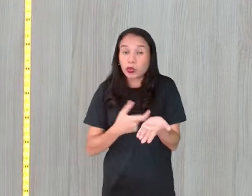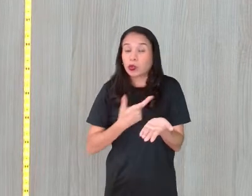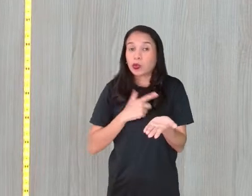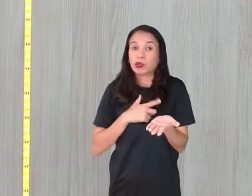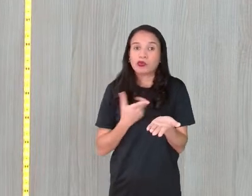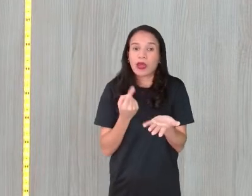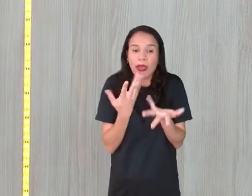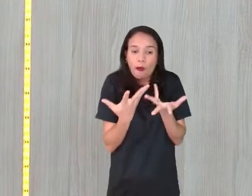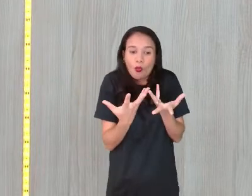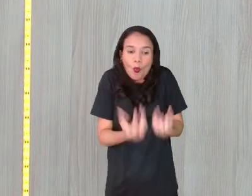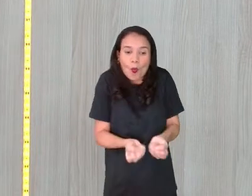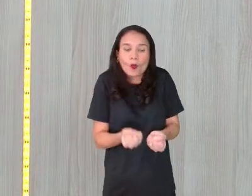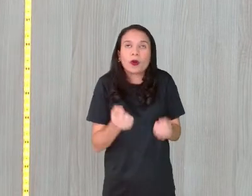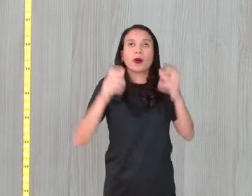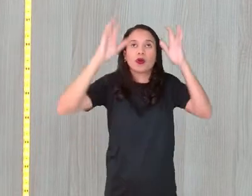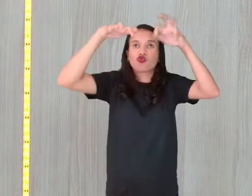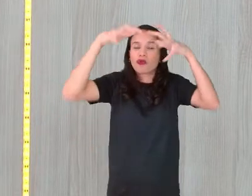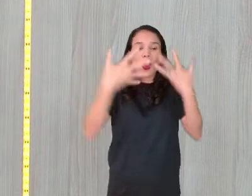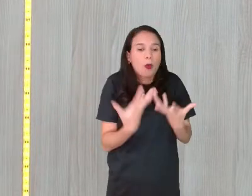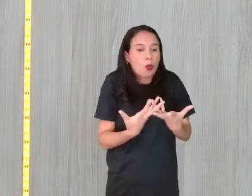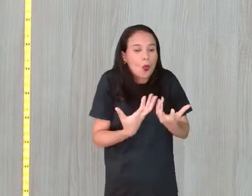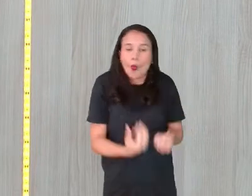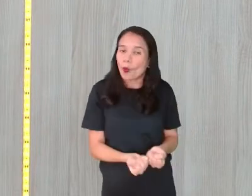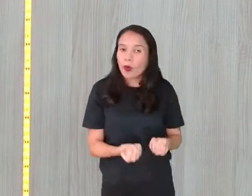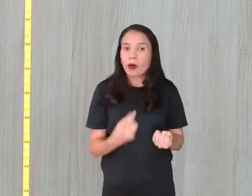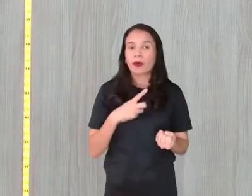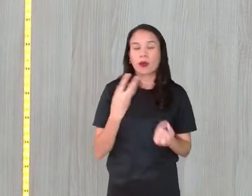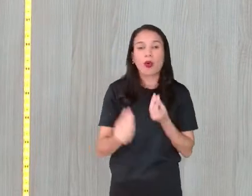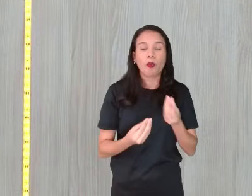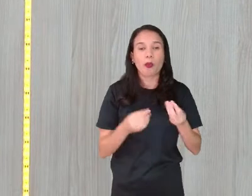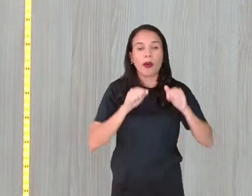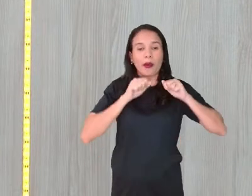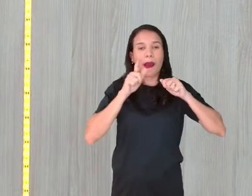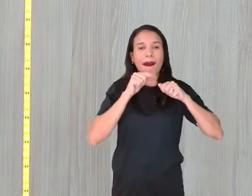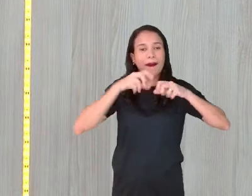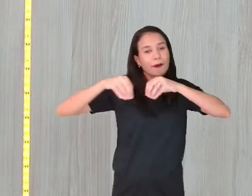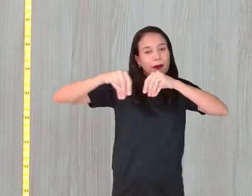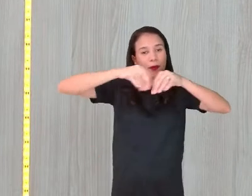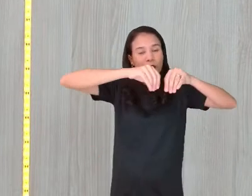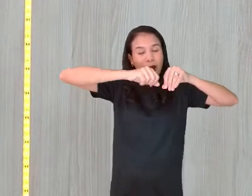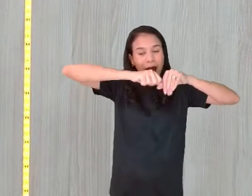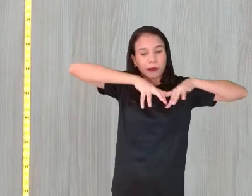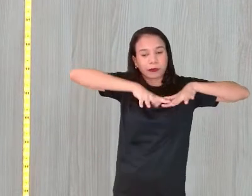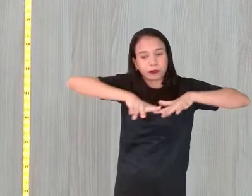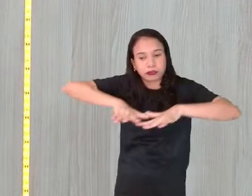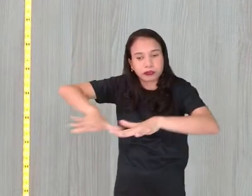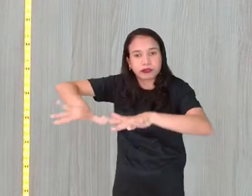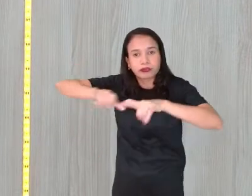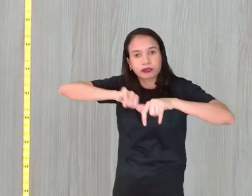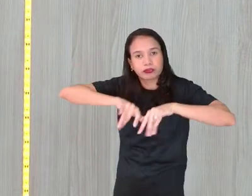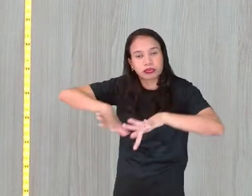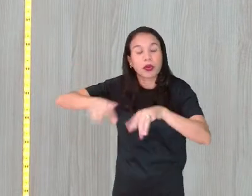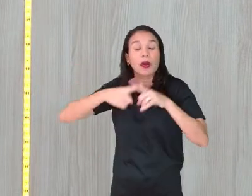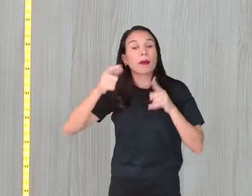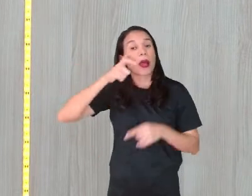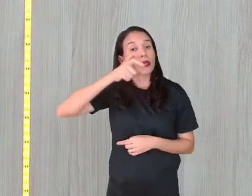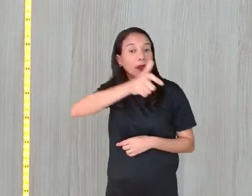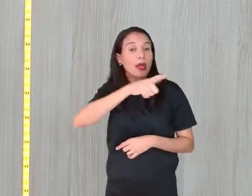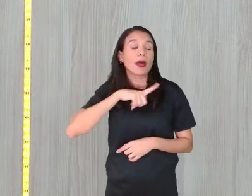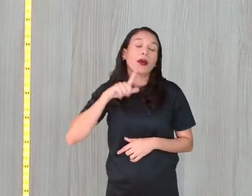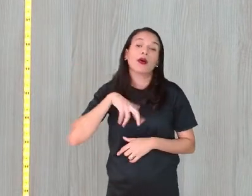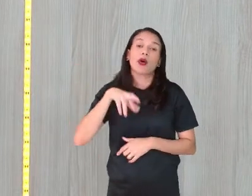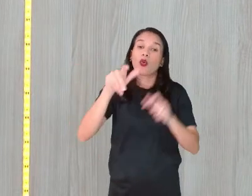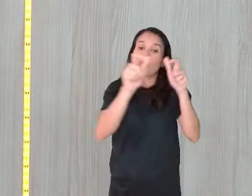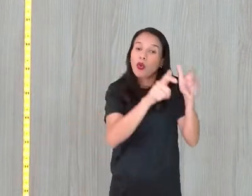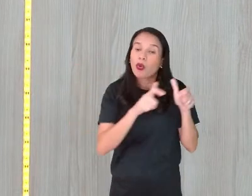uma absorção, né, da água, então ela vai levando sedimento para outros lugares. Mais interessante é que tem algumas regiões onde tem a